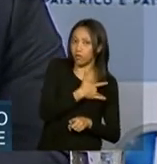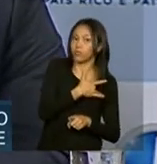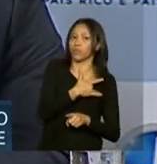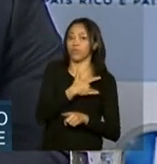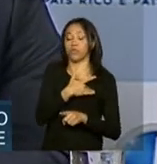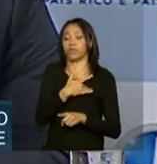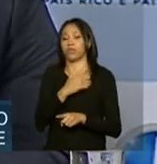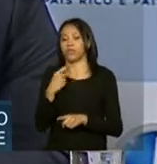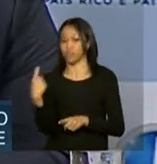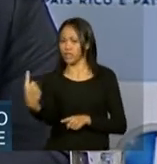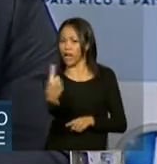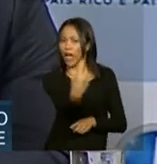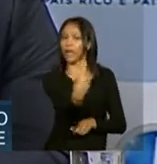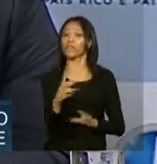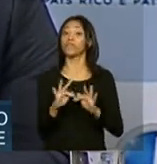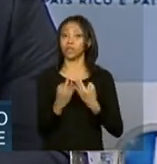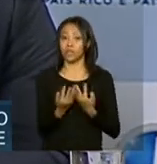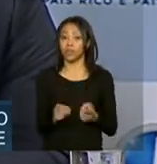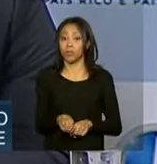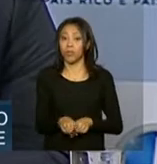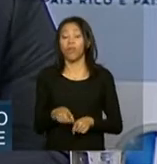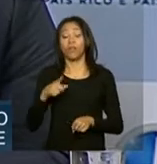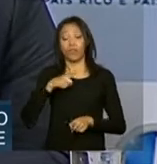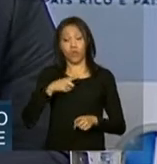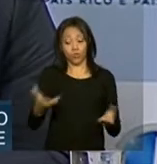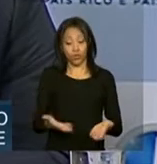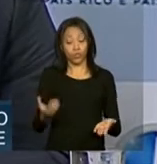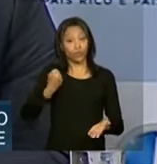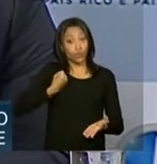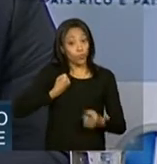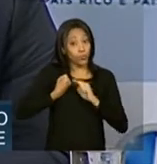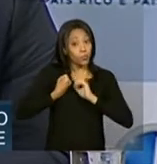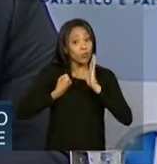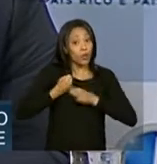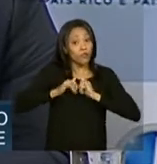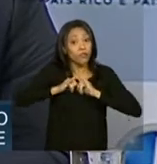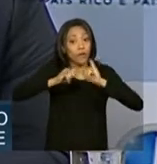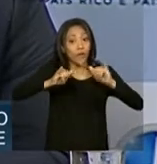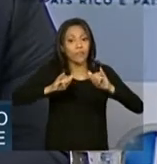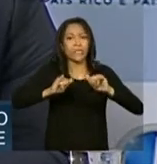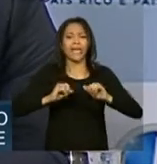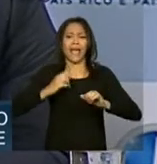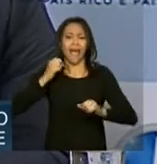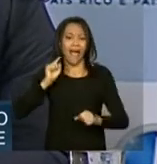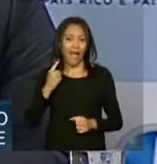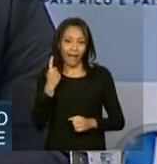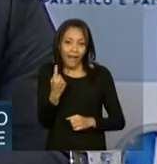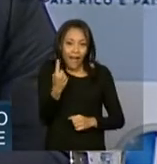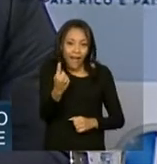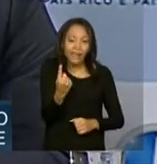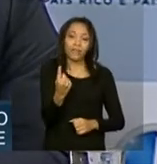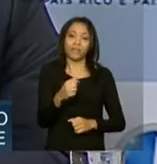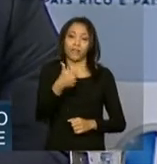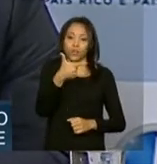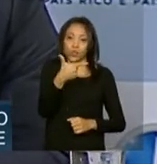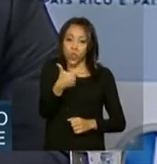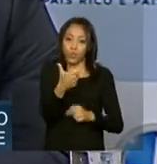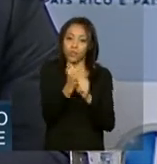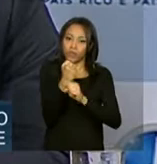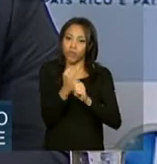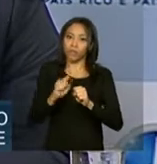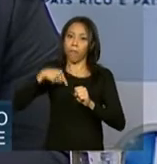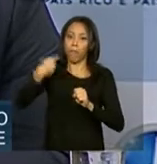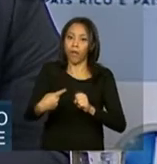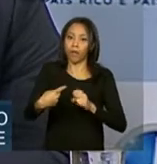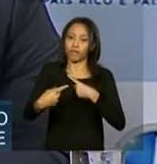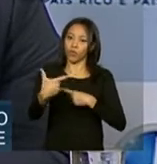Então, anualmente, nós temos um número que é divulgado. A cada 2 anos, quando se tem um novo rol, além do